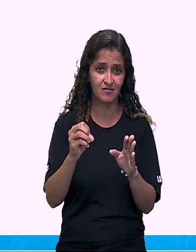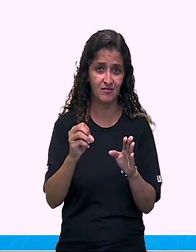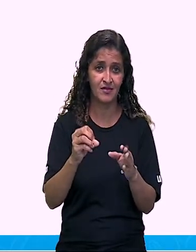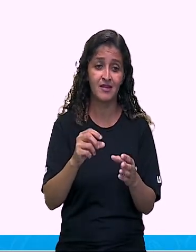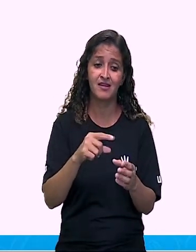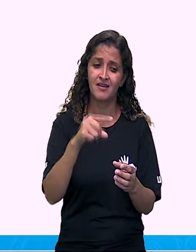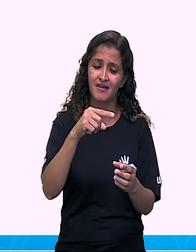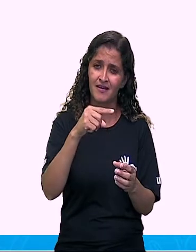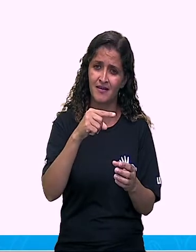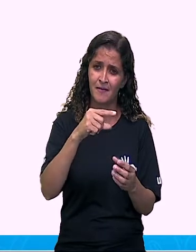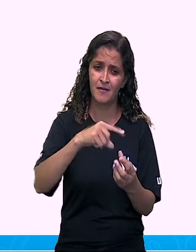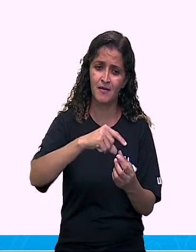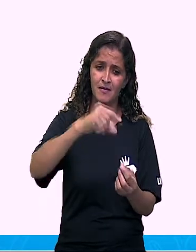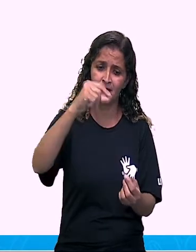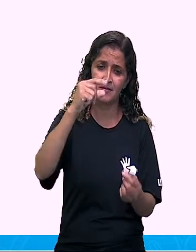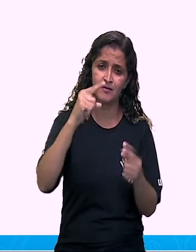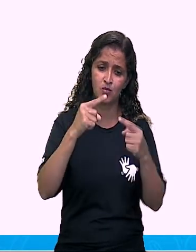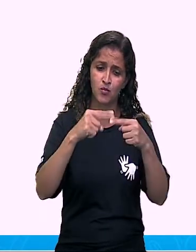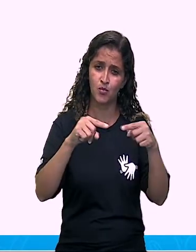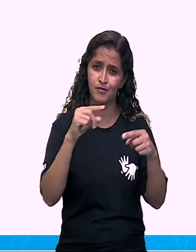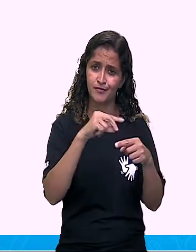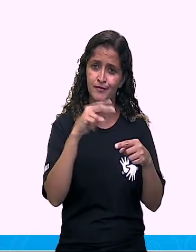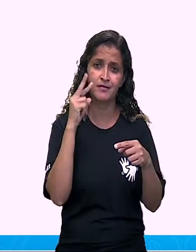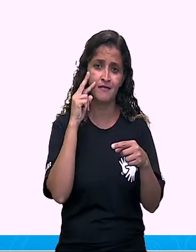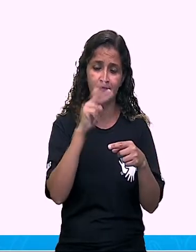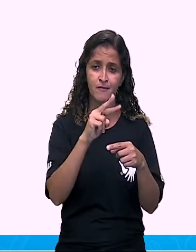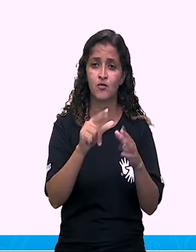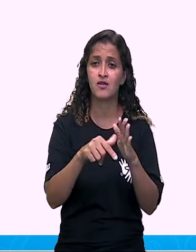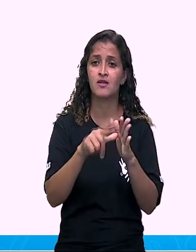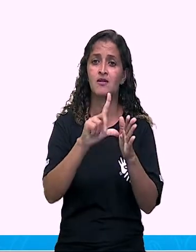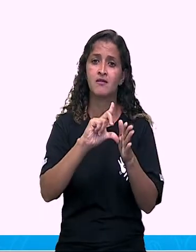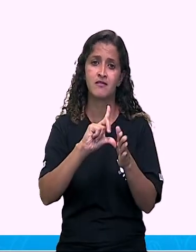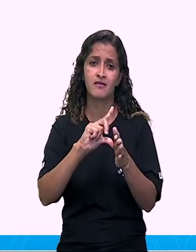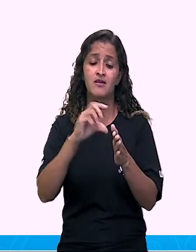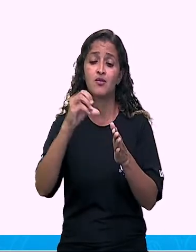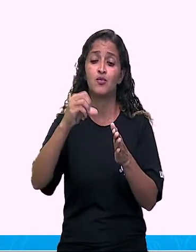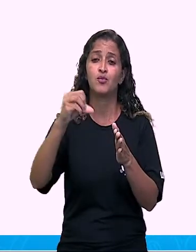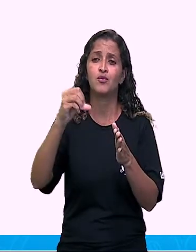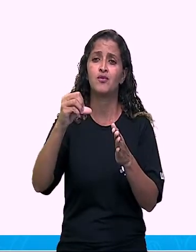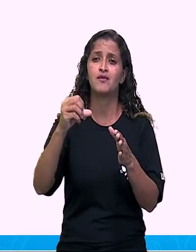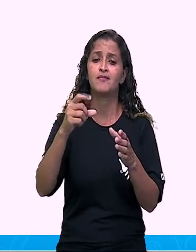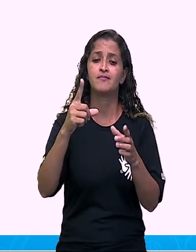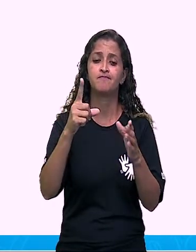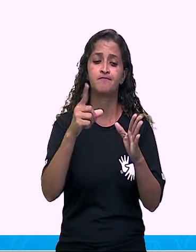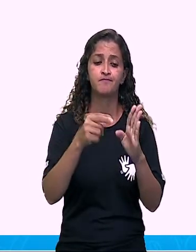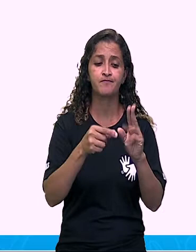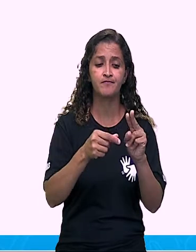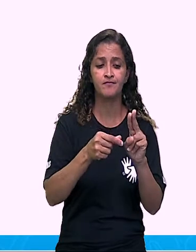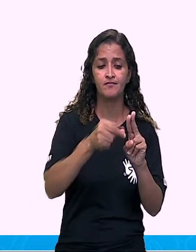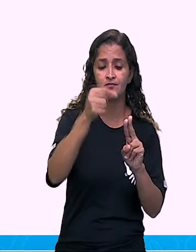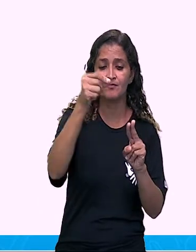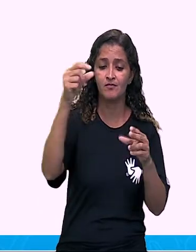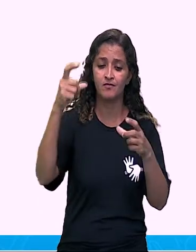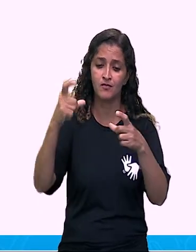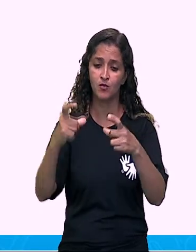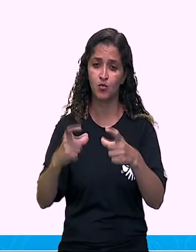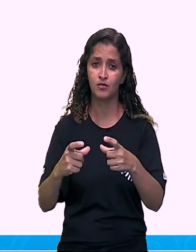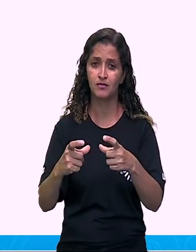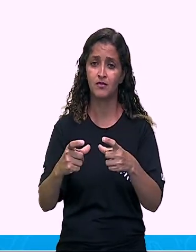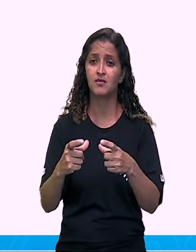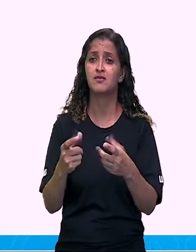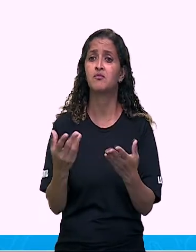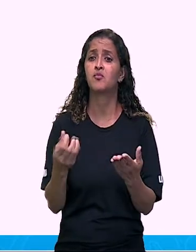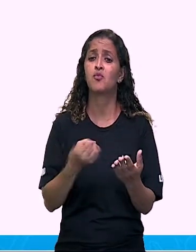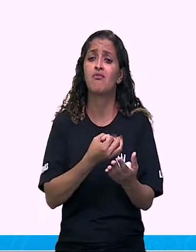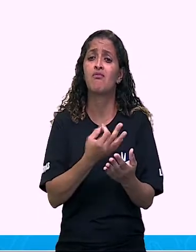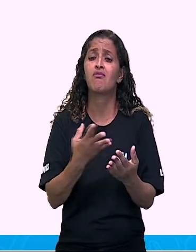barrinha, tá? E o 9? Aqui na casa da dezena, quanto que o 9 vai